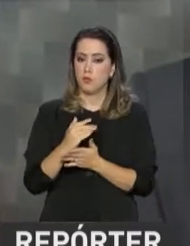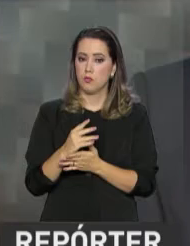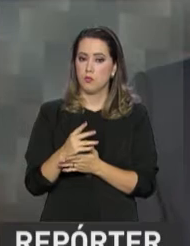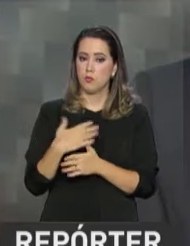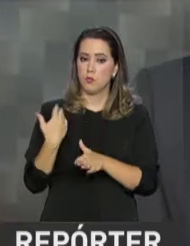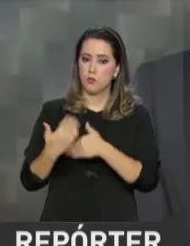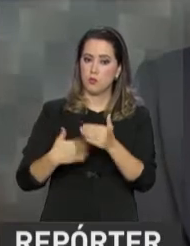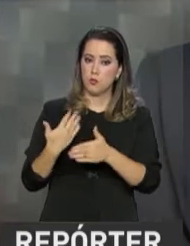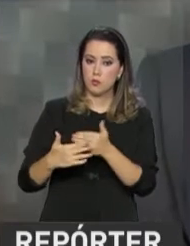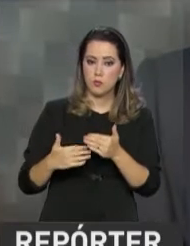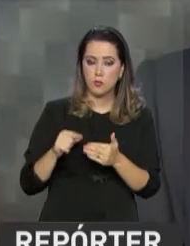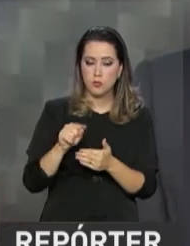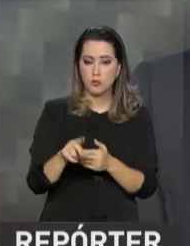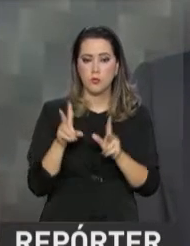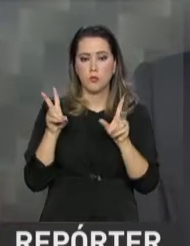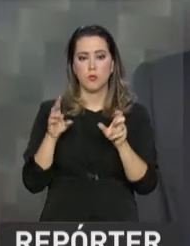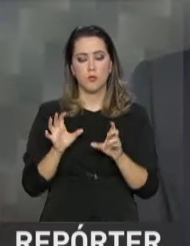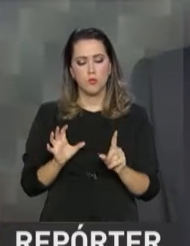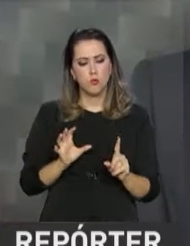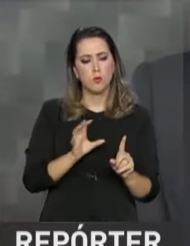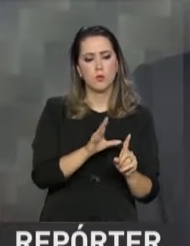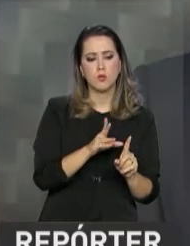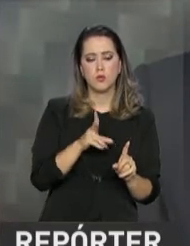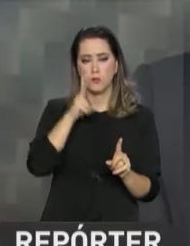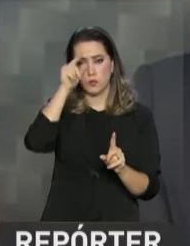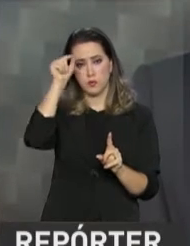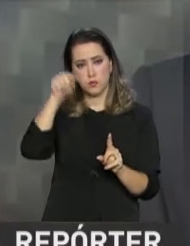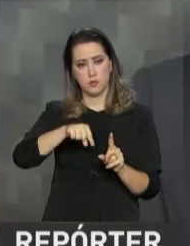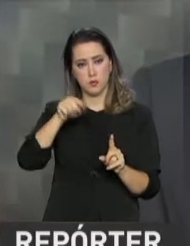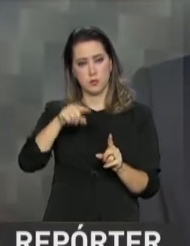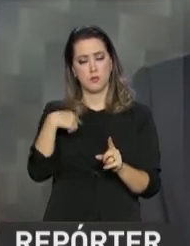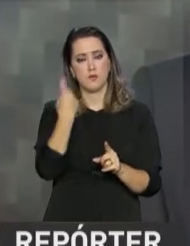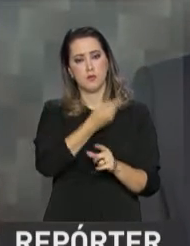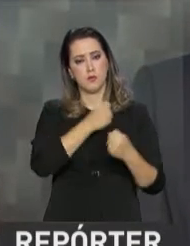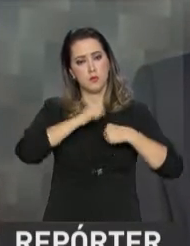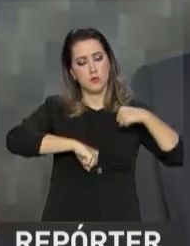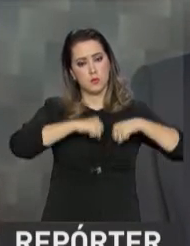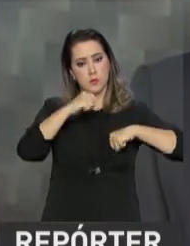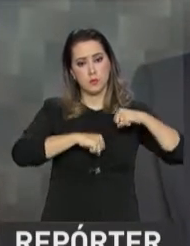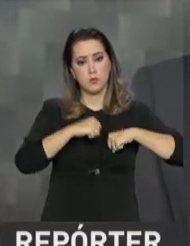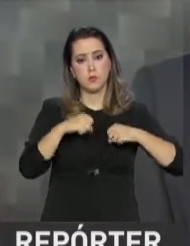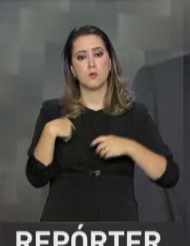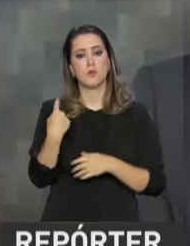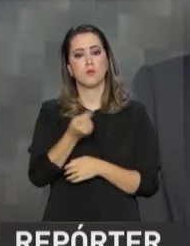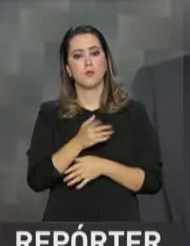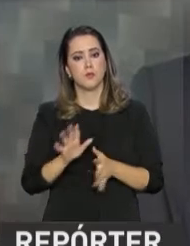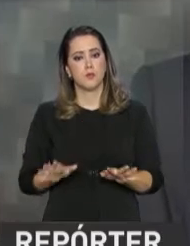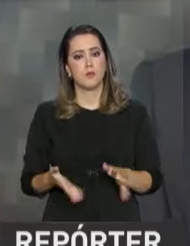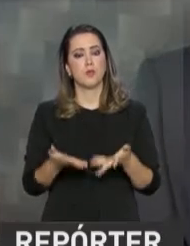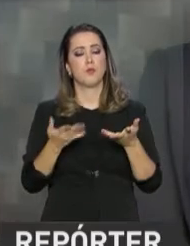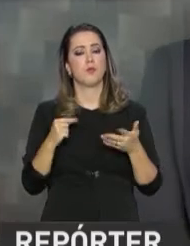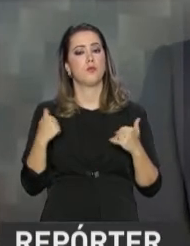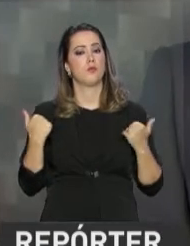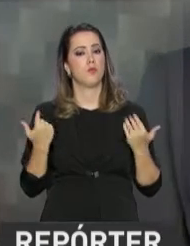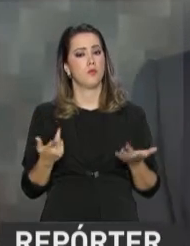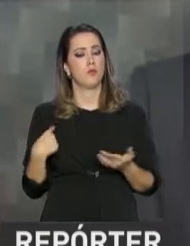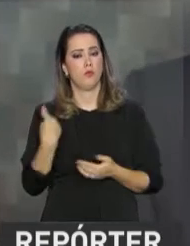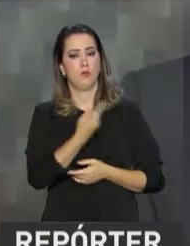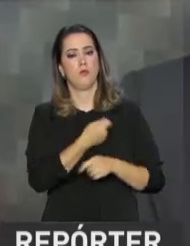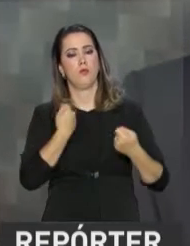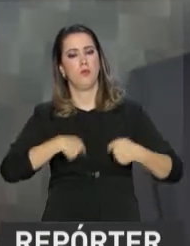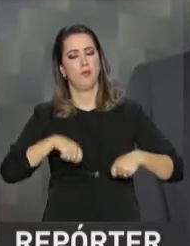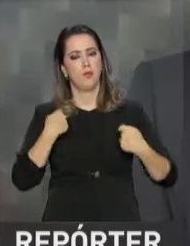acelerar isso vai ter um impacto forte aqui na nossa produtividade nossa competitividade e por isso nós precisamos